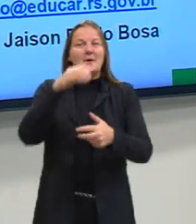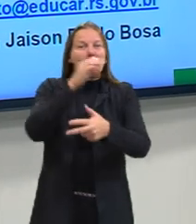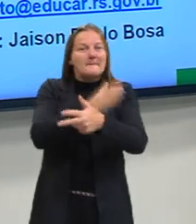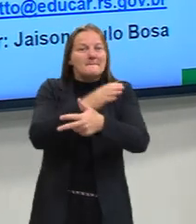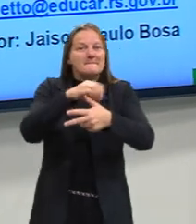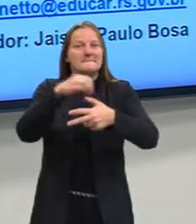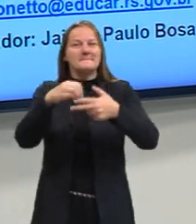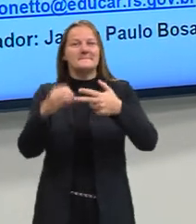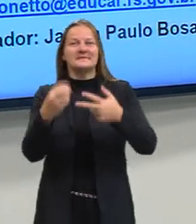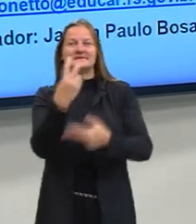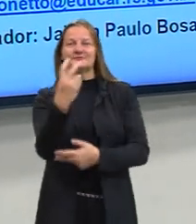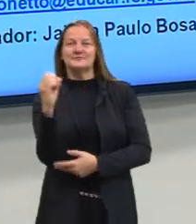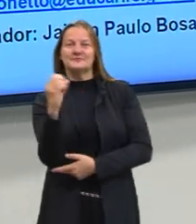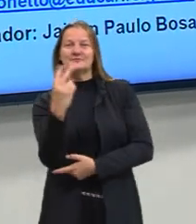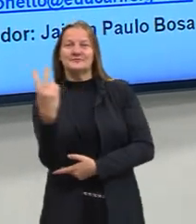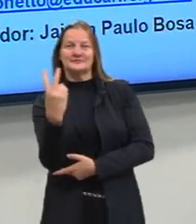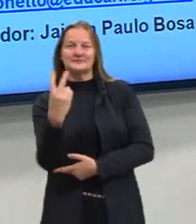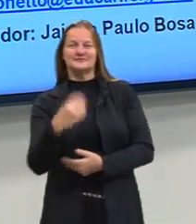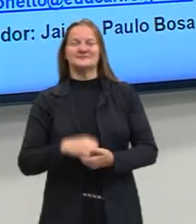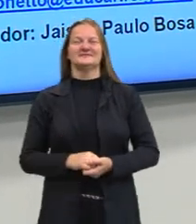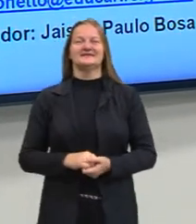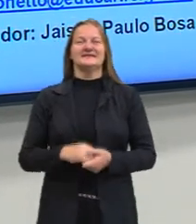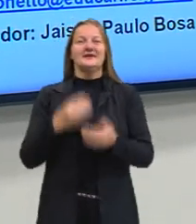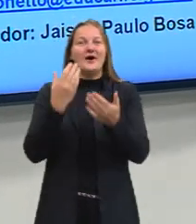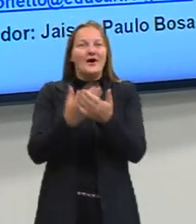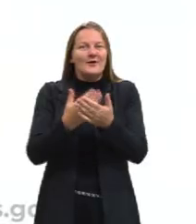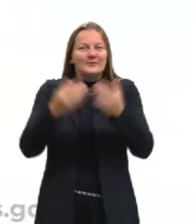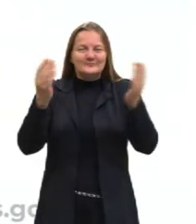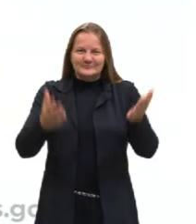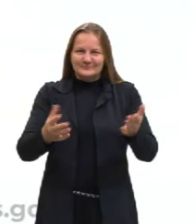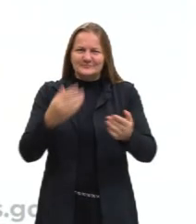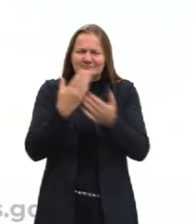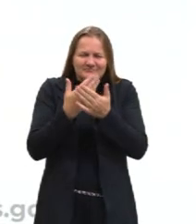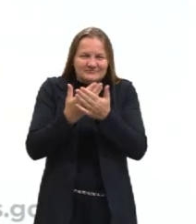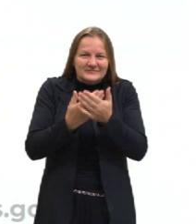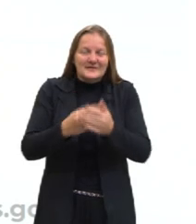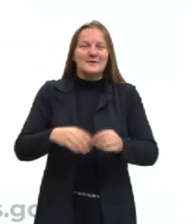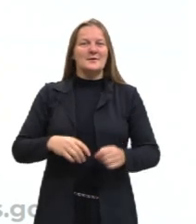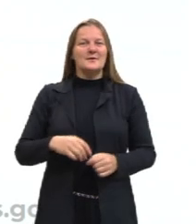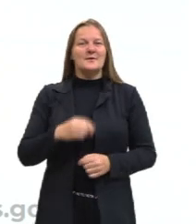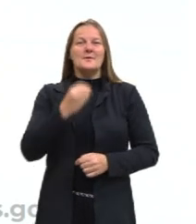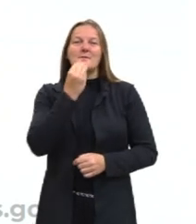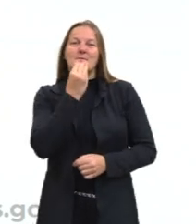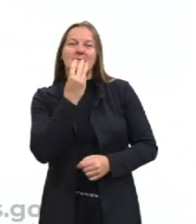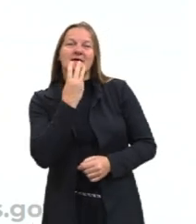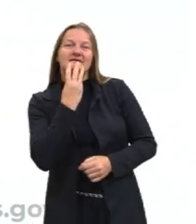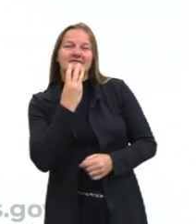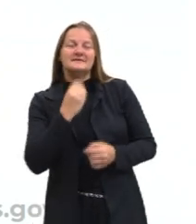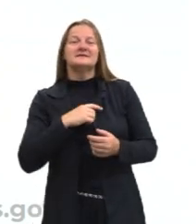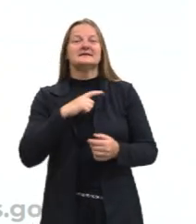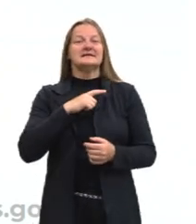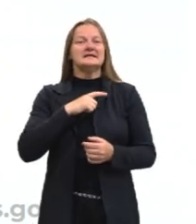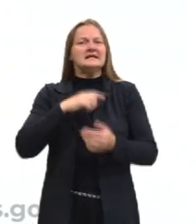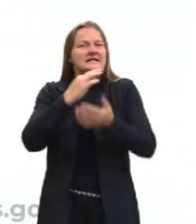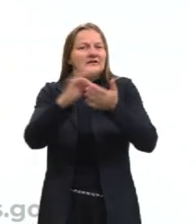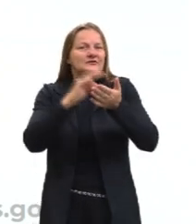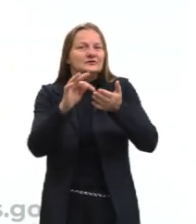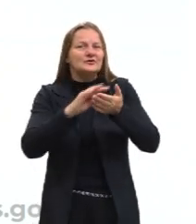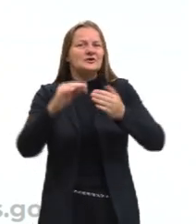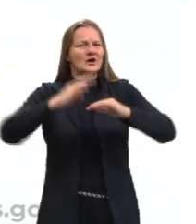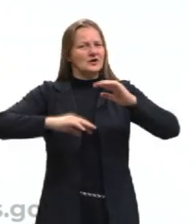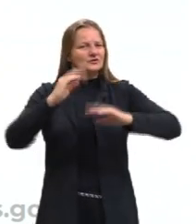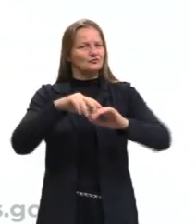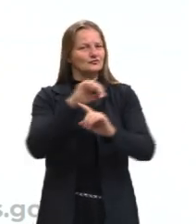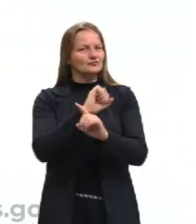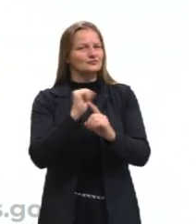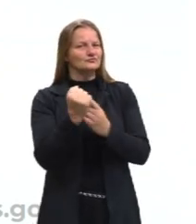pré-enem 2022 na aula de hoje vamos estudar o Max Weber EA teoria da ação social